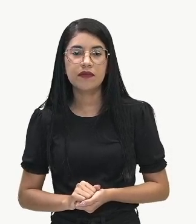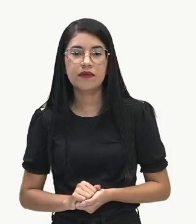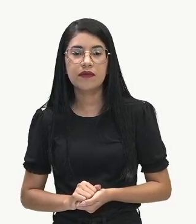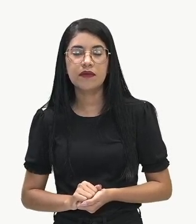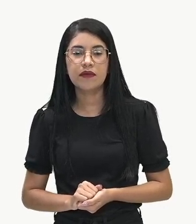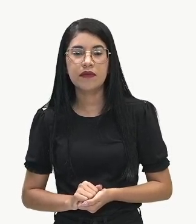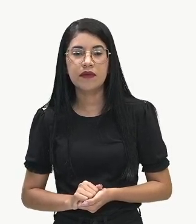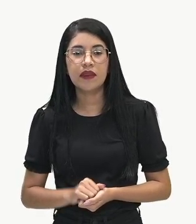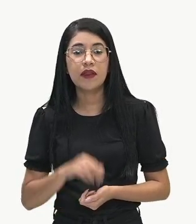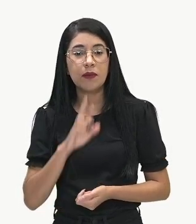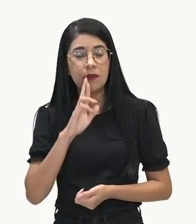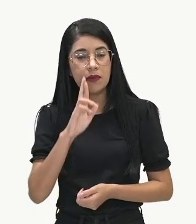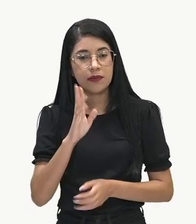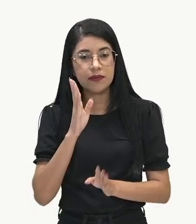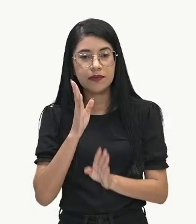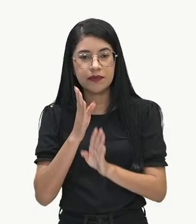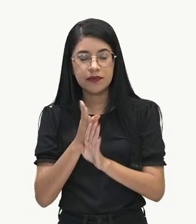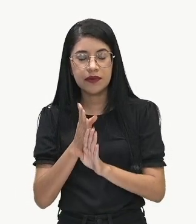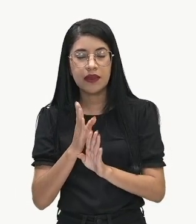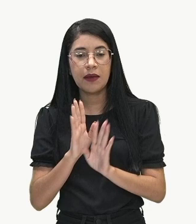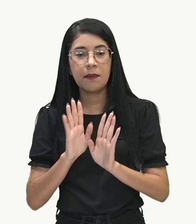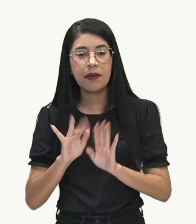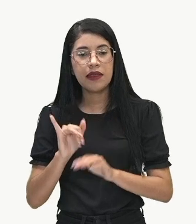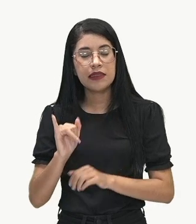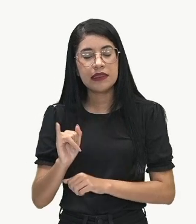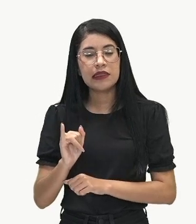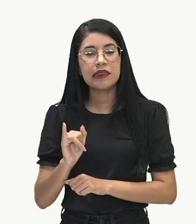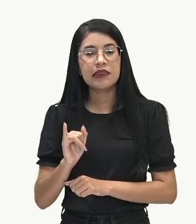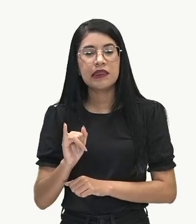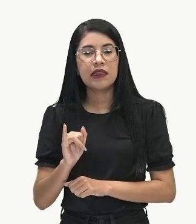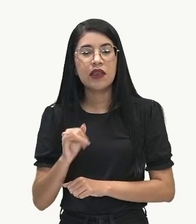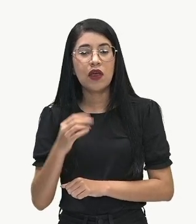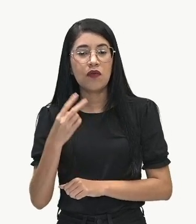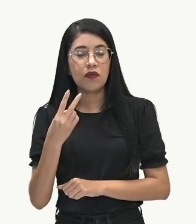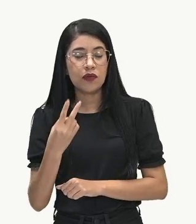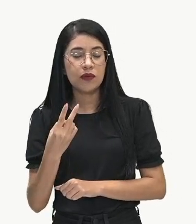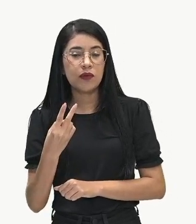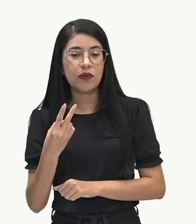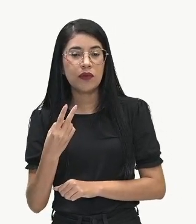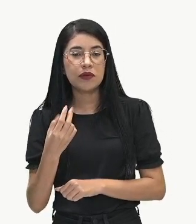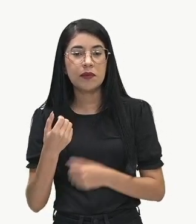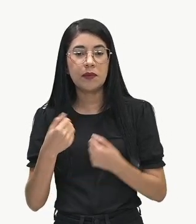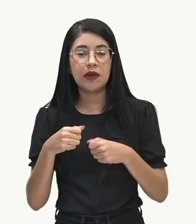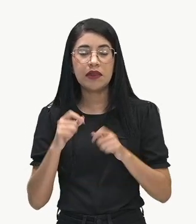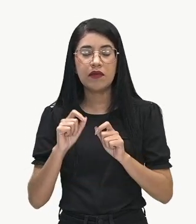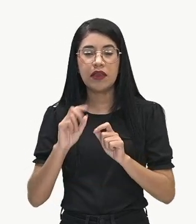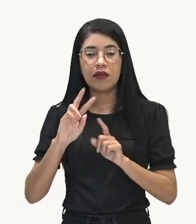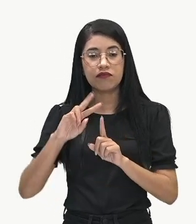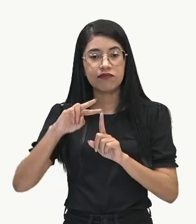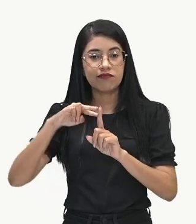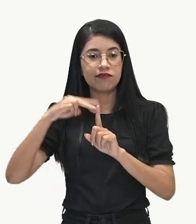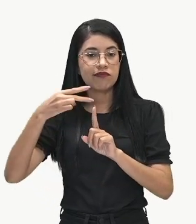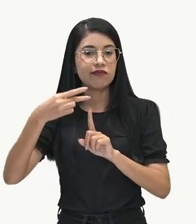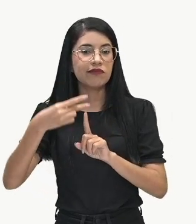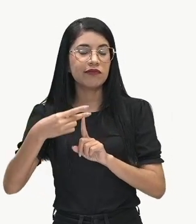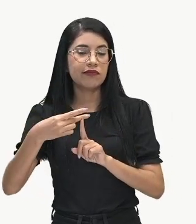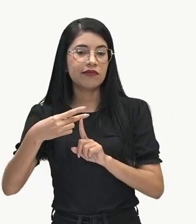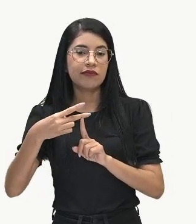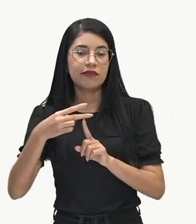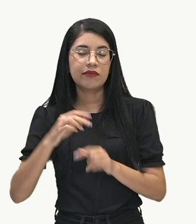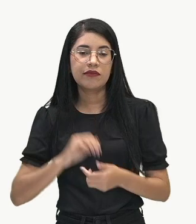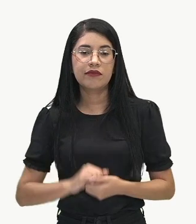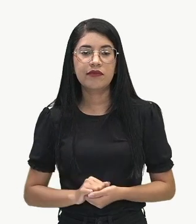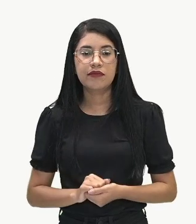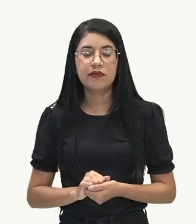essa resposta. Mas se fosse 2, você teria o dobro disso aqui,